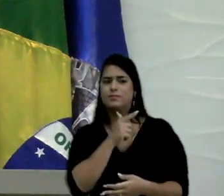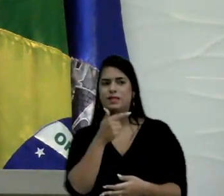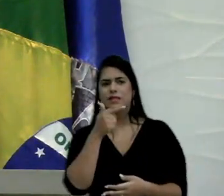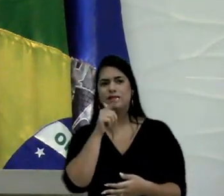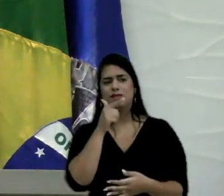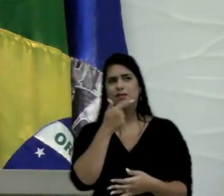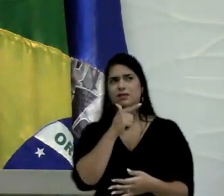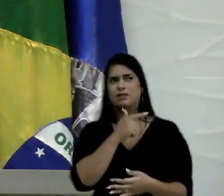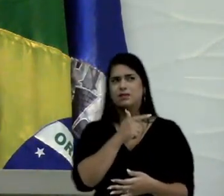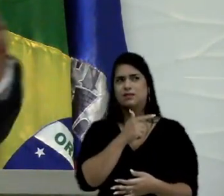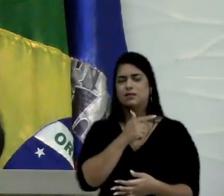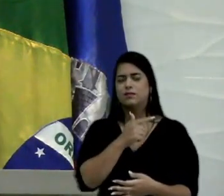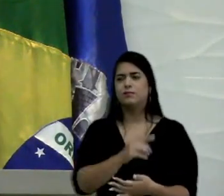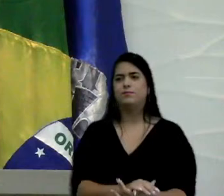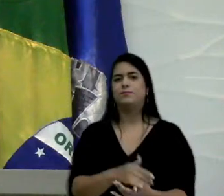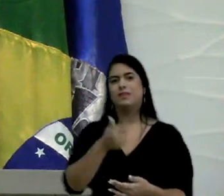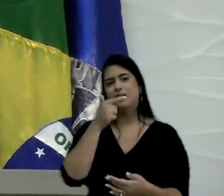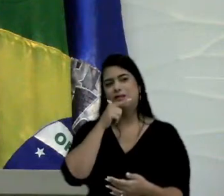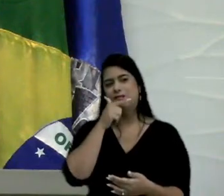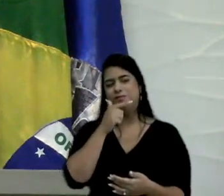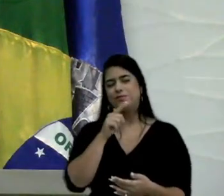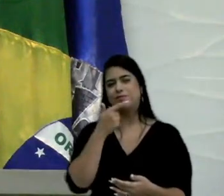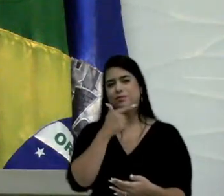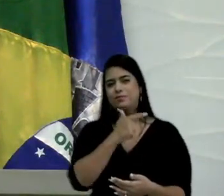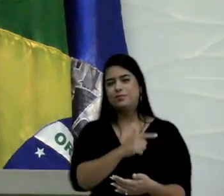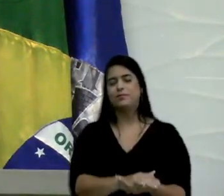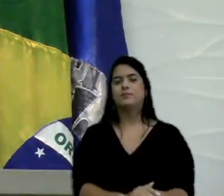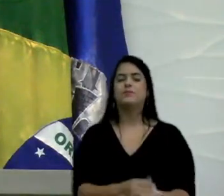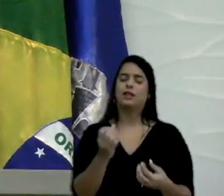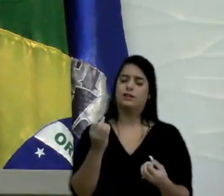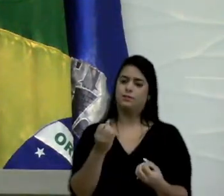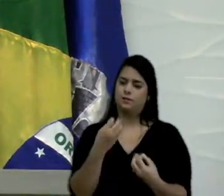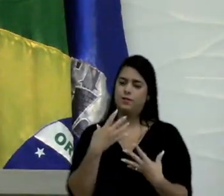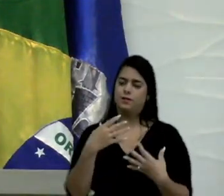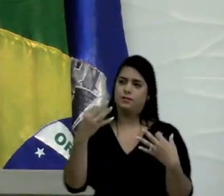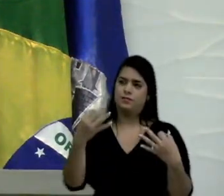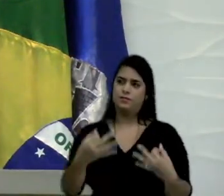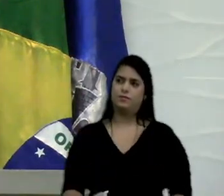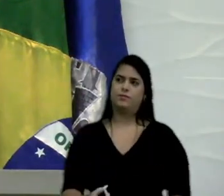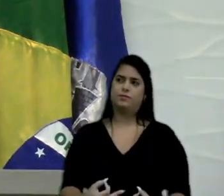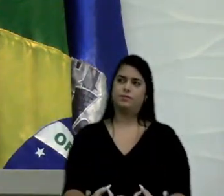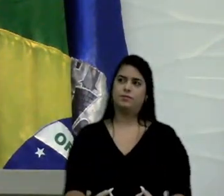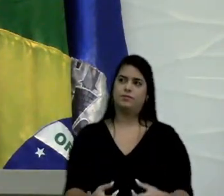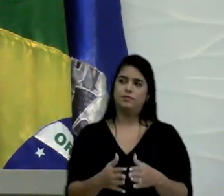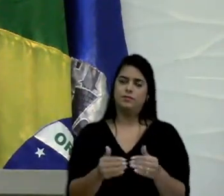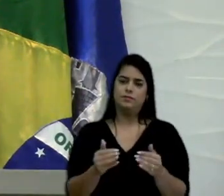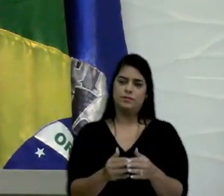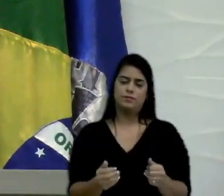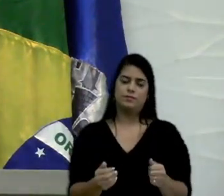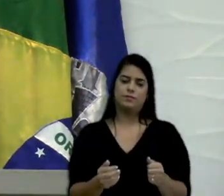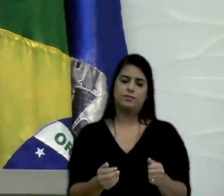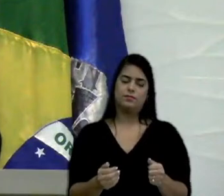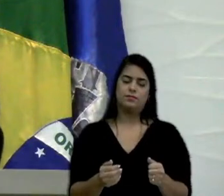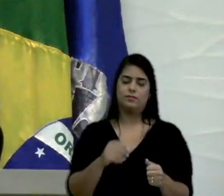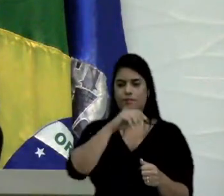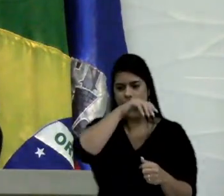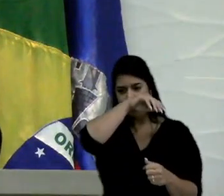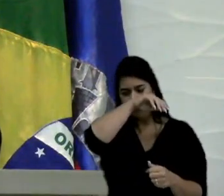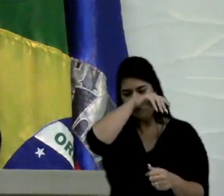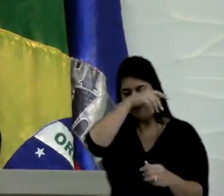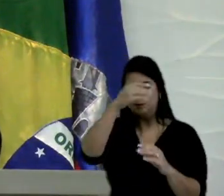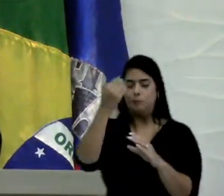levar tudo da que deixou em casa então muito bem tenho certeza pedir aqui esse requerimento também que seja